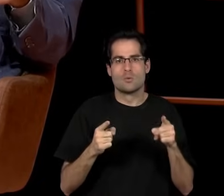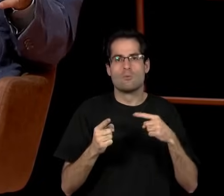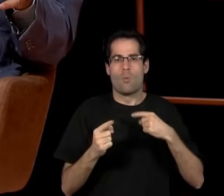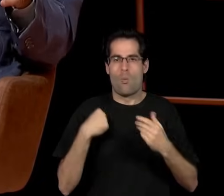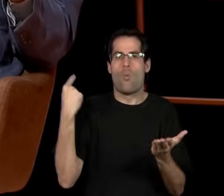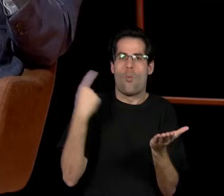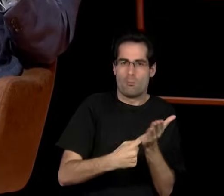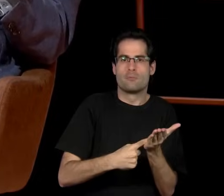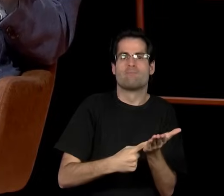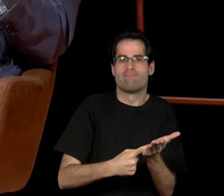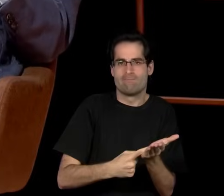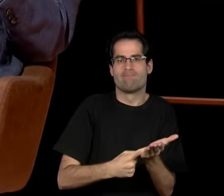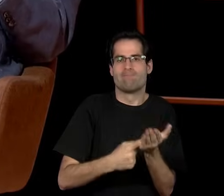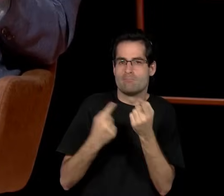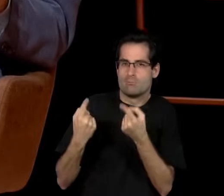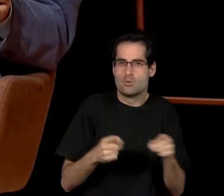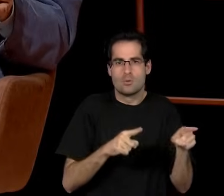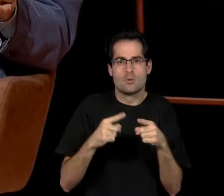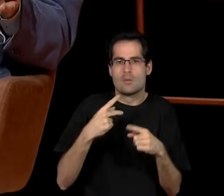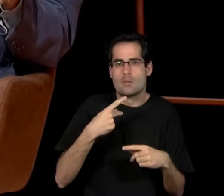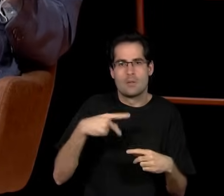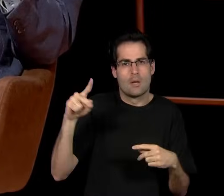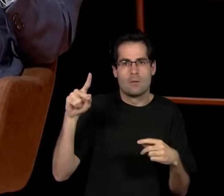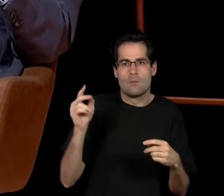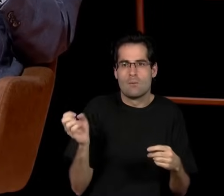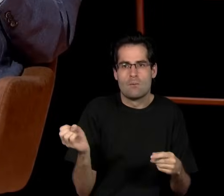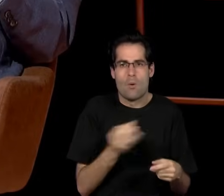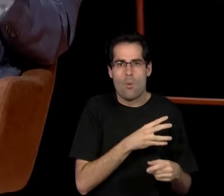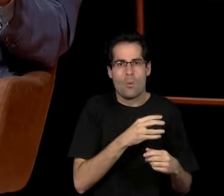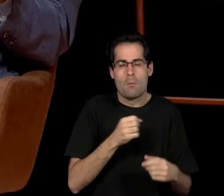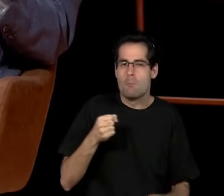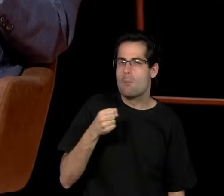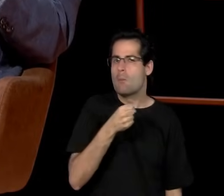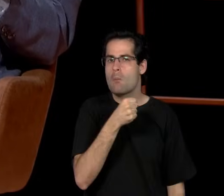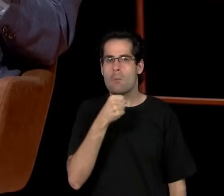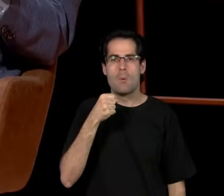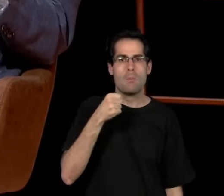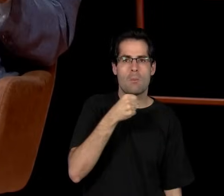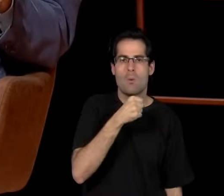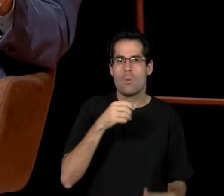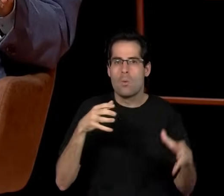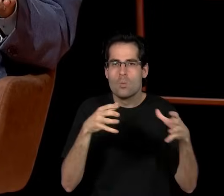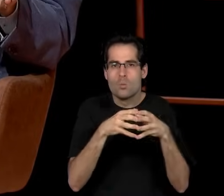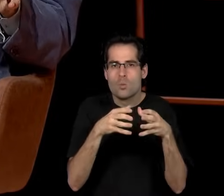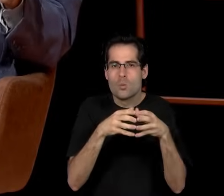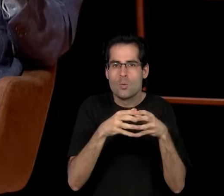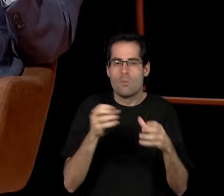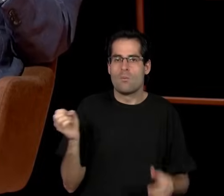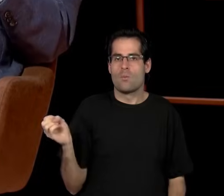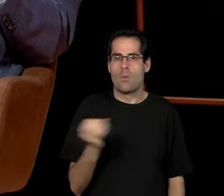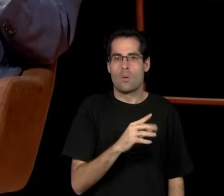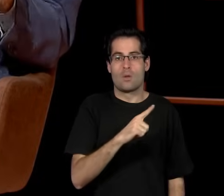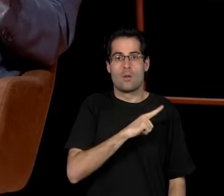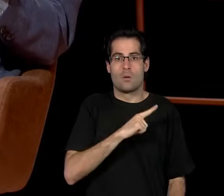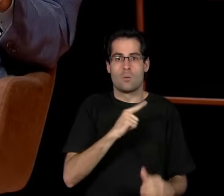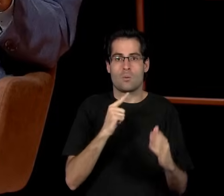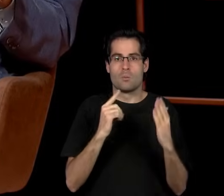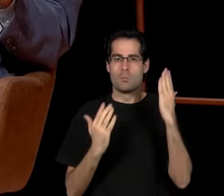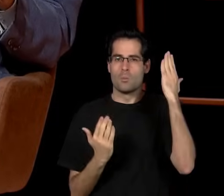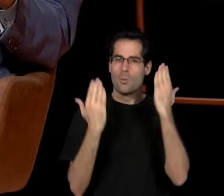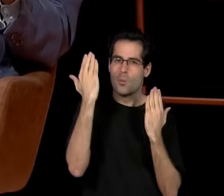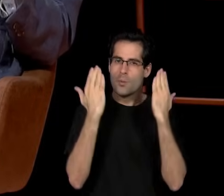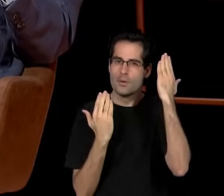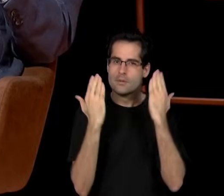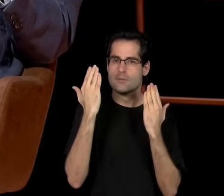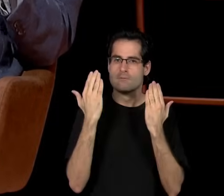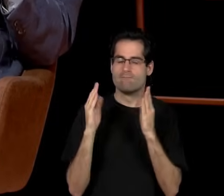dele viva, e vamos fazer com novos cantores. Um grupo novo de coral, né? E músicos jovens